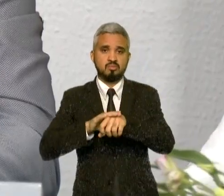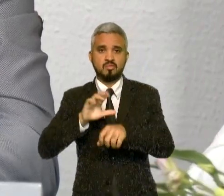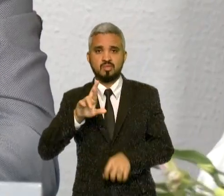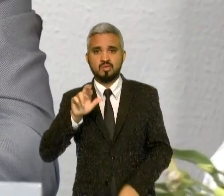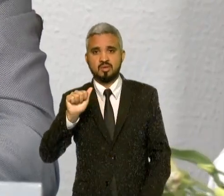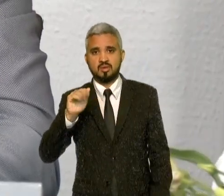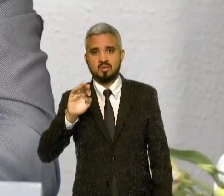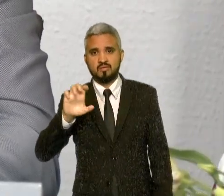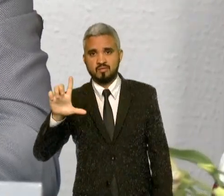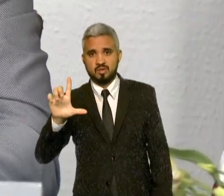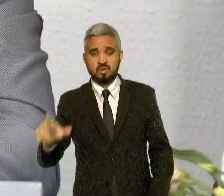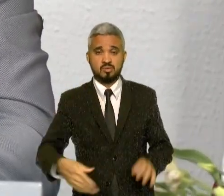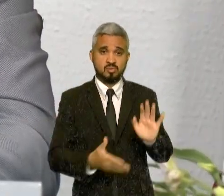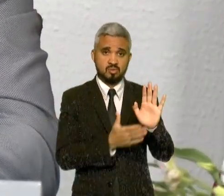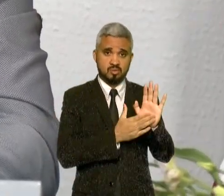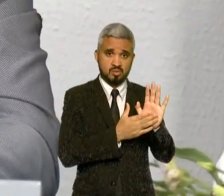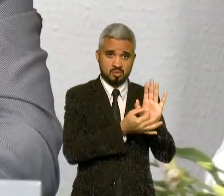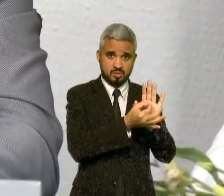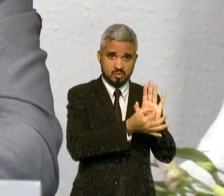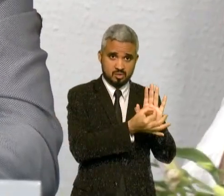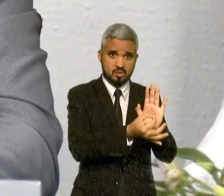Leitoa. Indicação de número